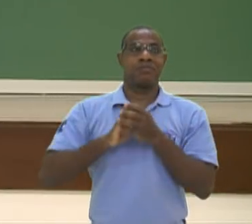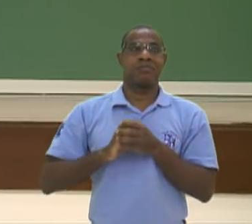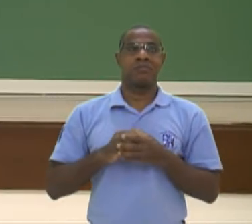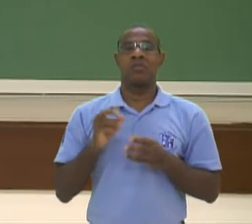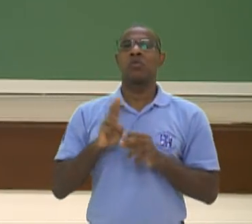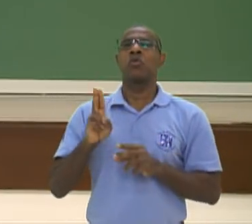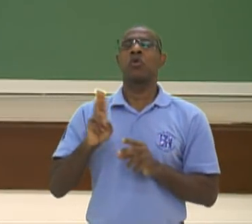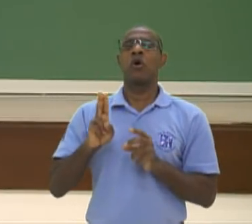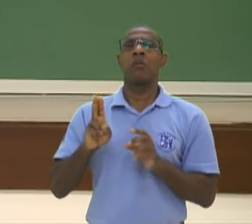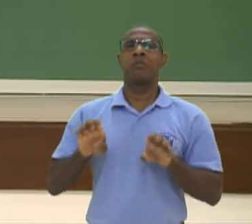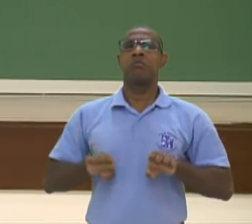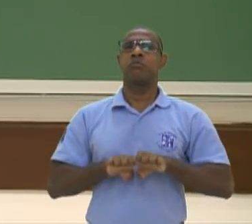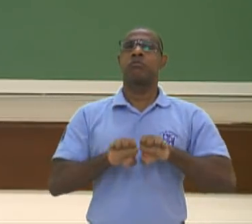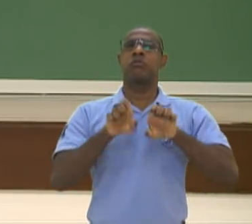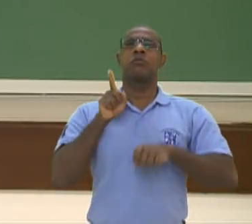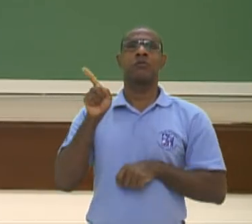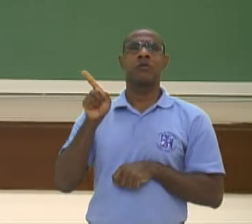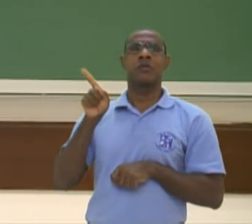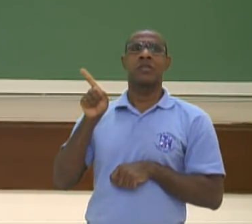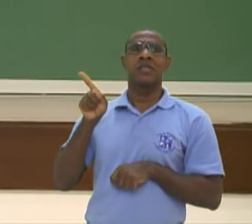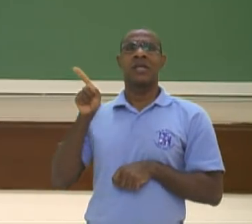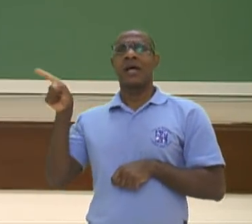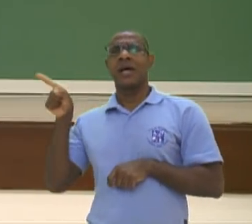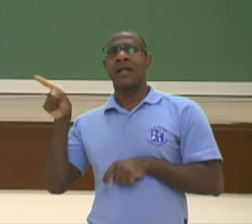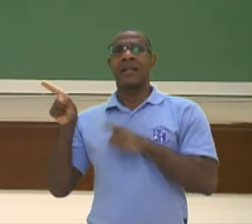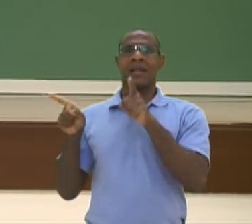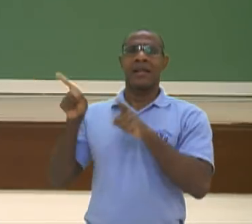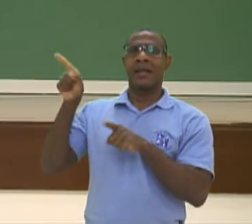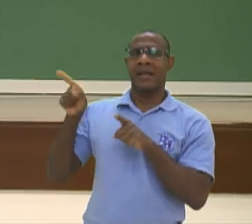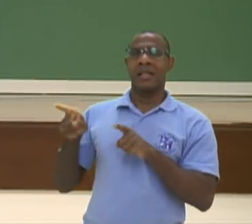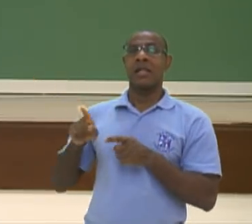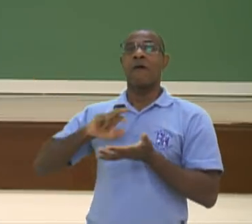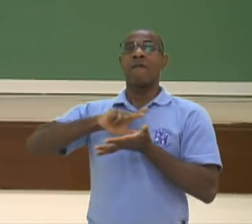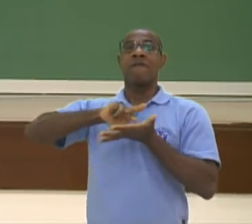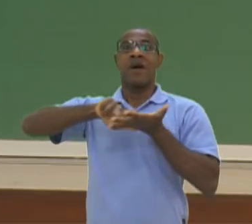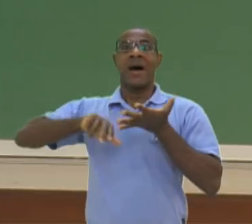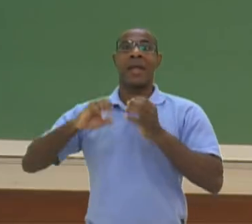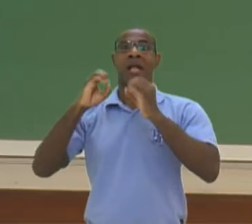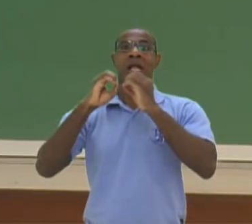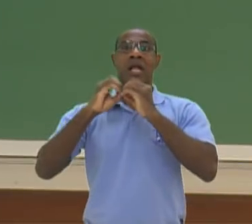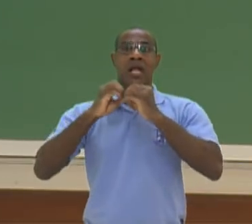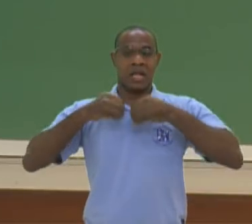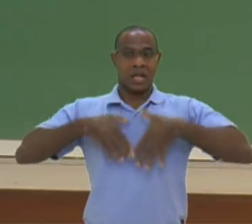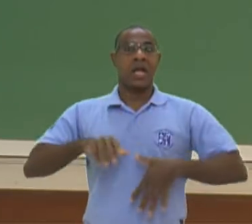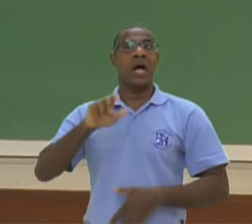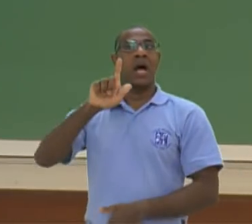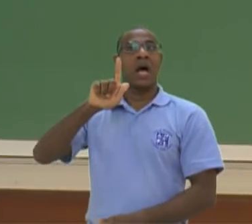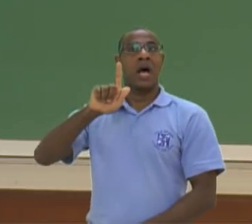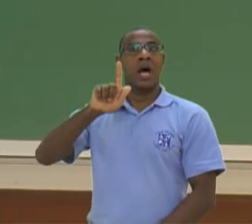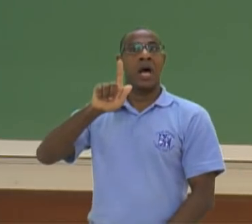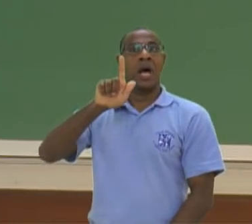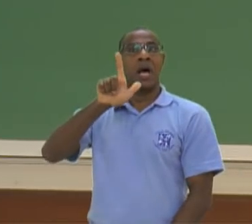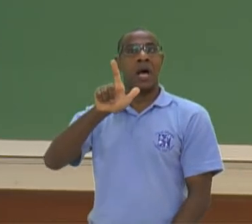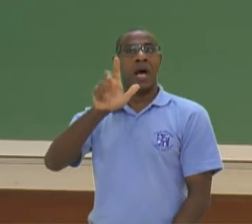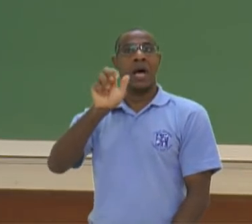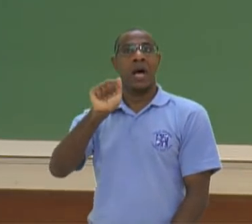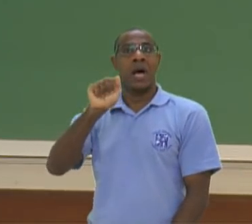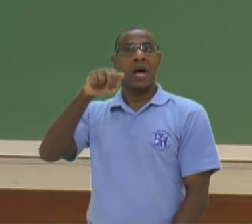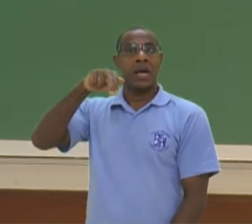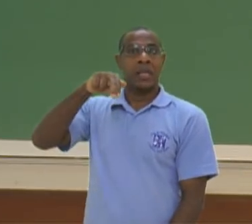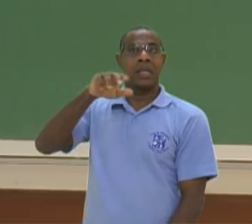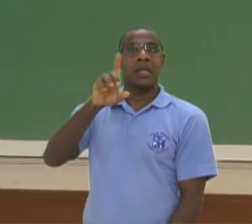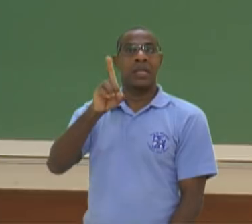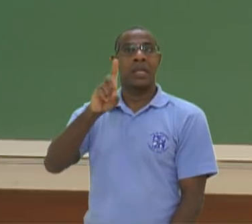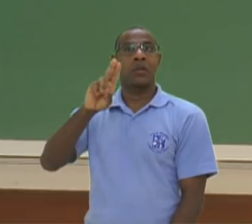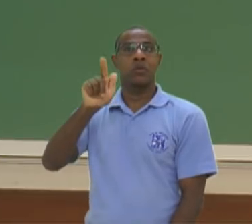Como que é o nome dessa estrutura? E essa? Então, são várias glândulas que nós vamos conhecendo ao longo das aulas, tá?